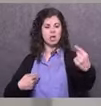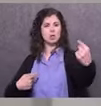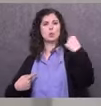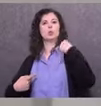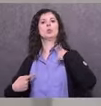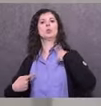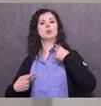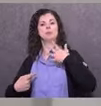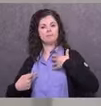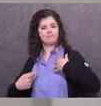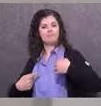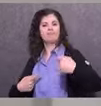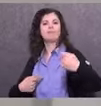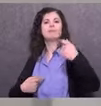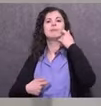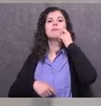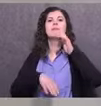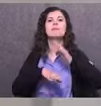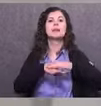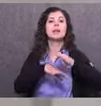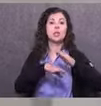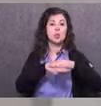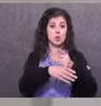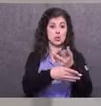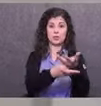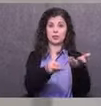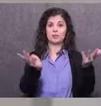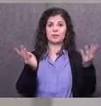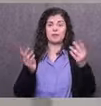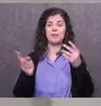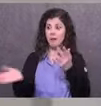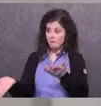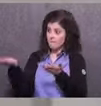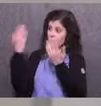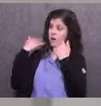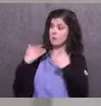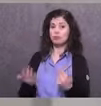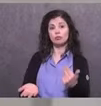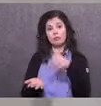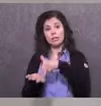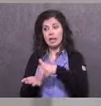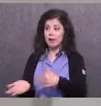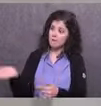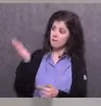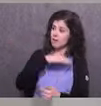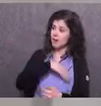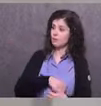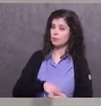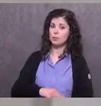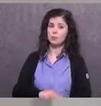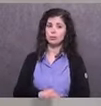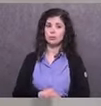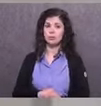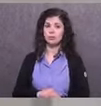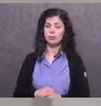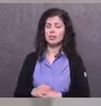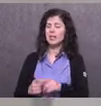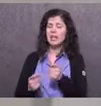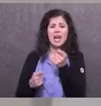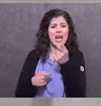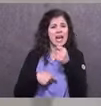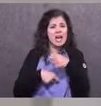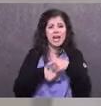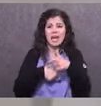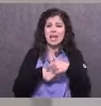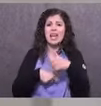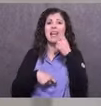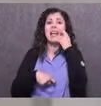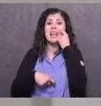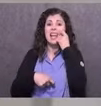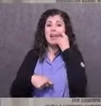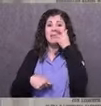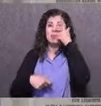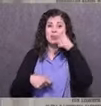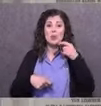dos pecadores. Levantai-vos, vamos, aproxima-se aquele que me vai